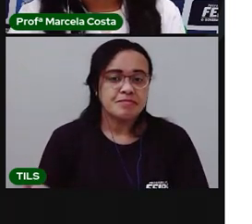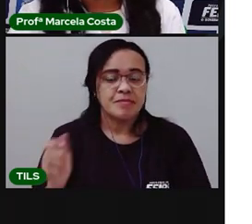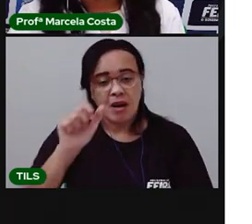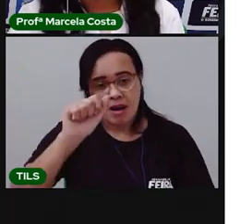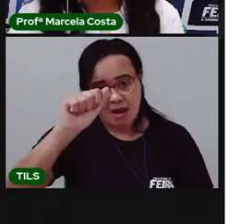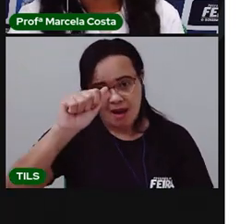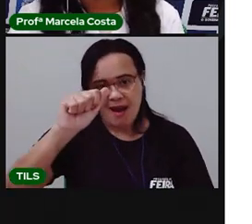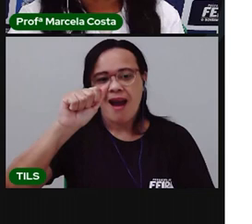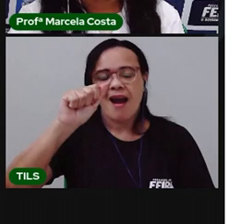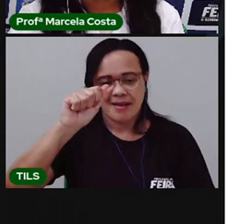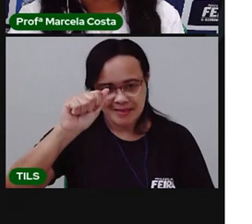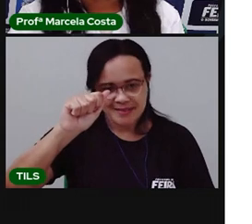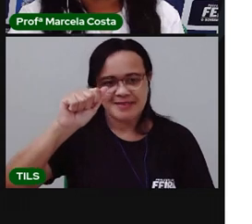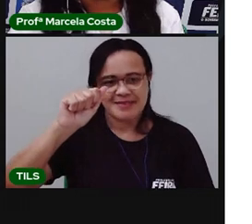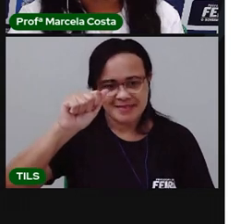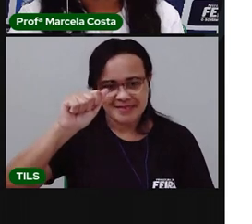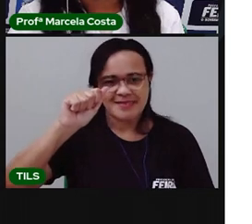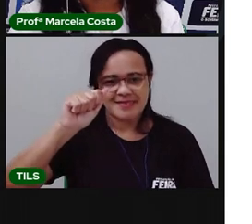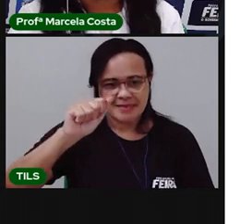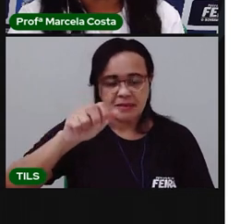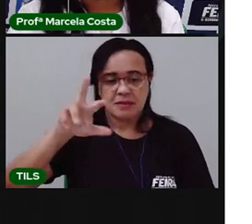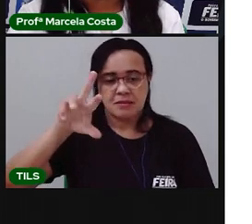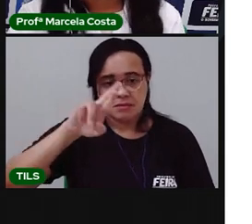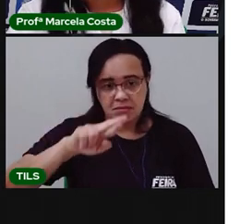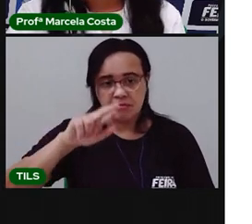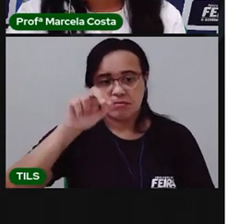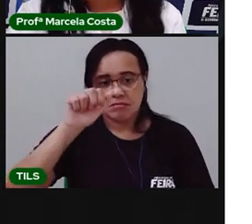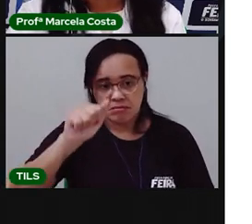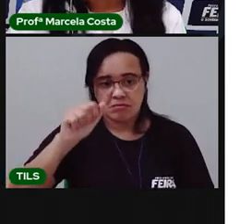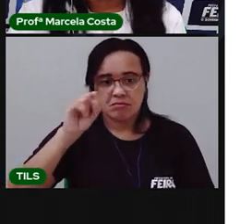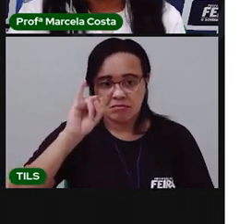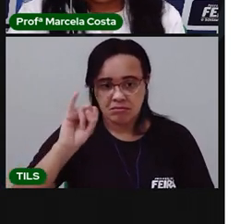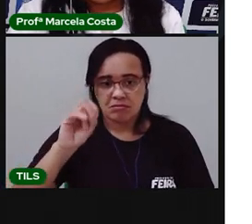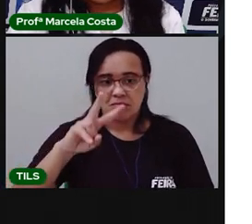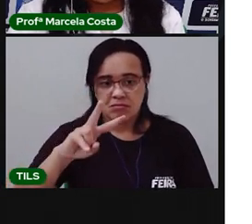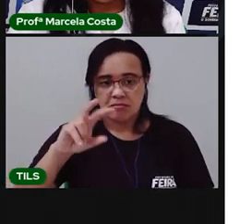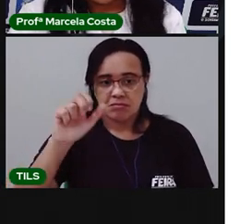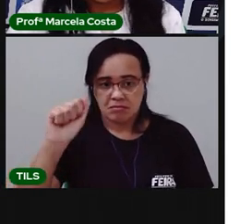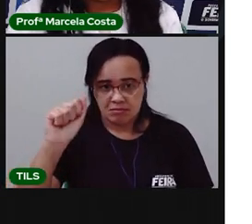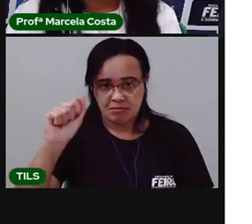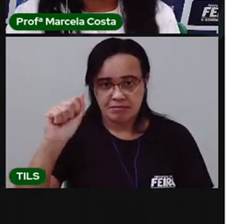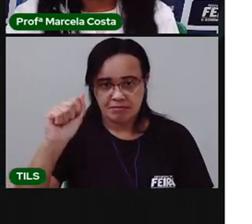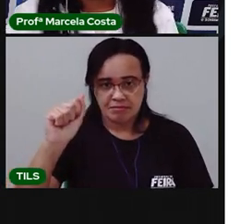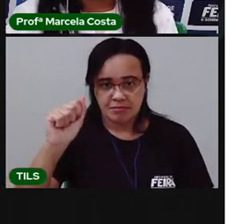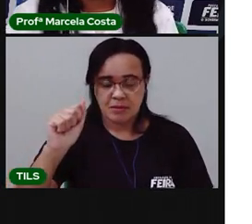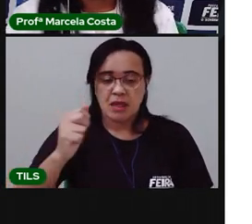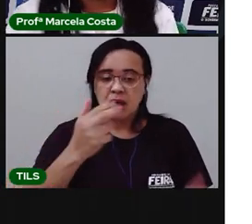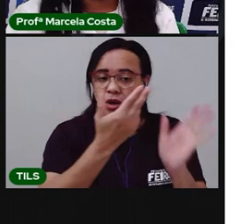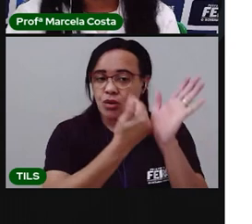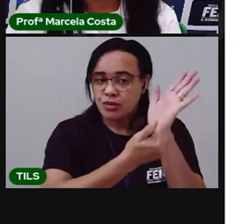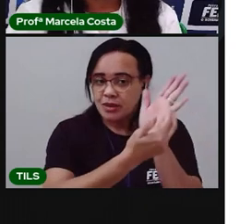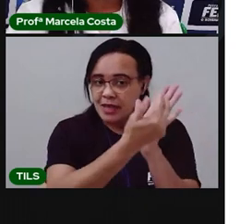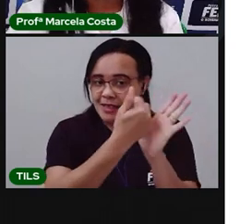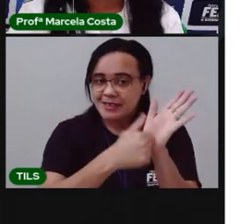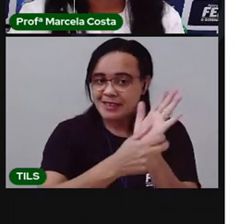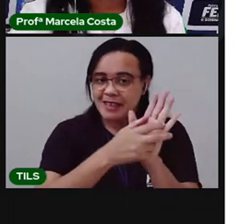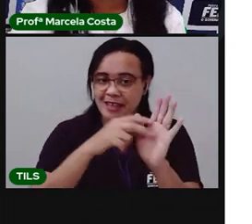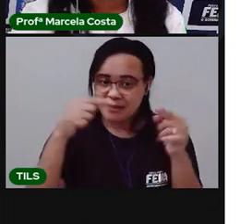Letra A, né? Raiva. Desenha aqui a expressão que mostra